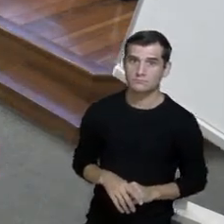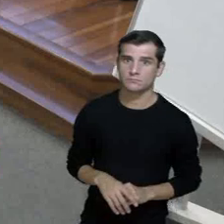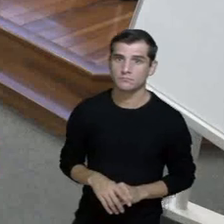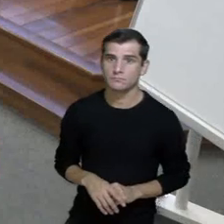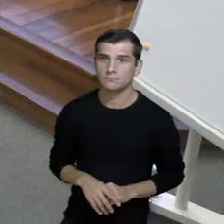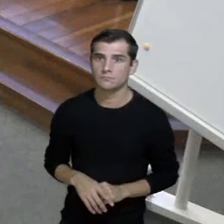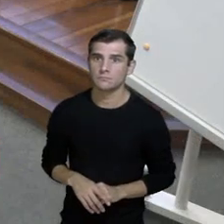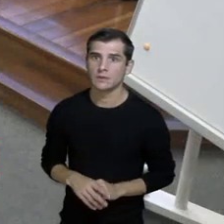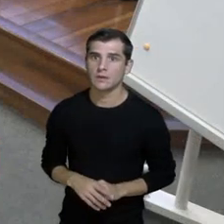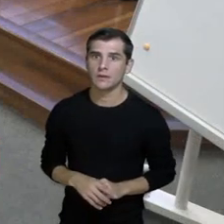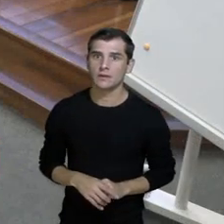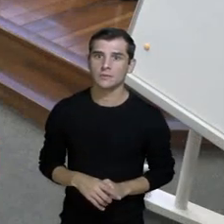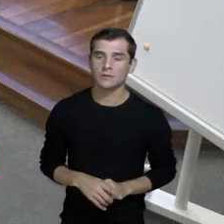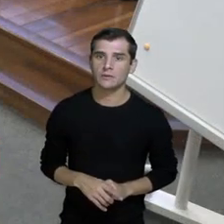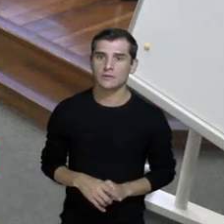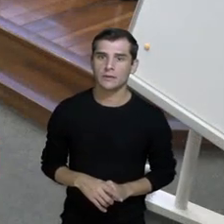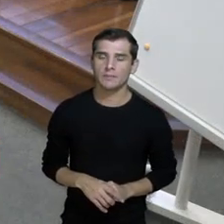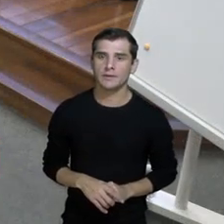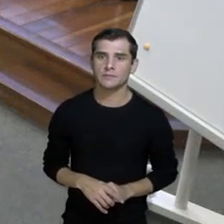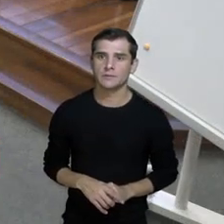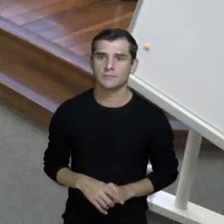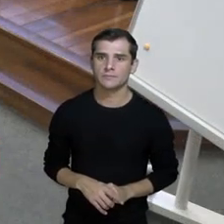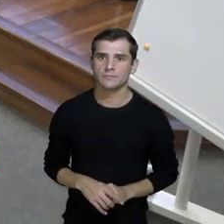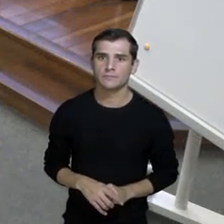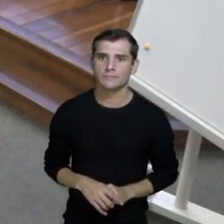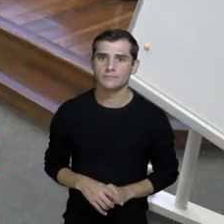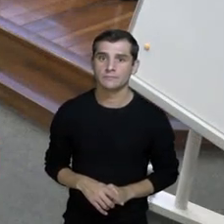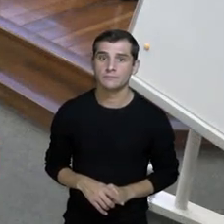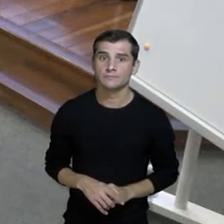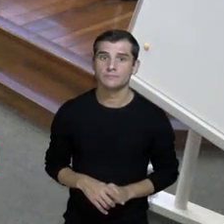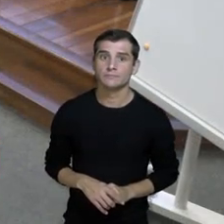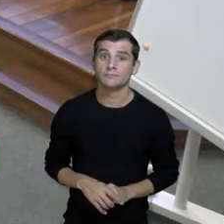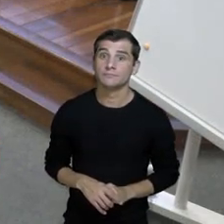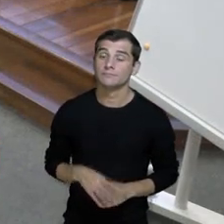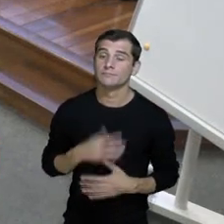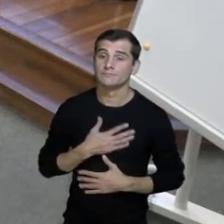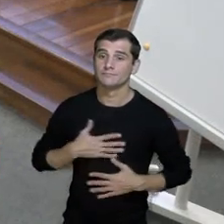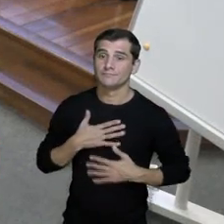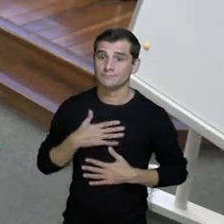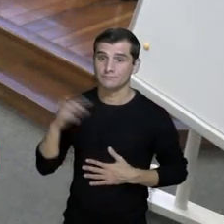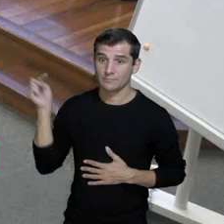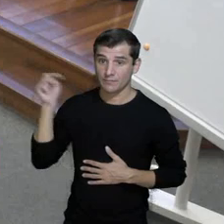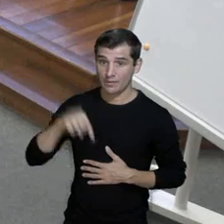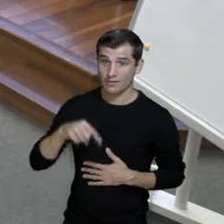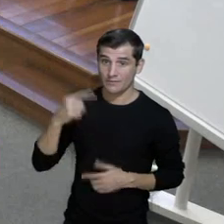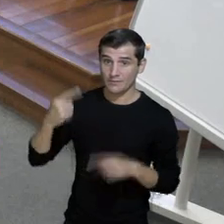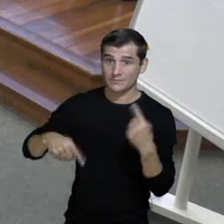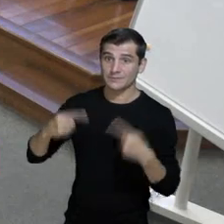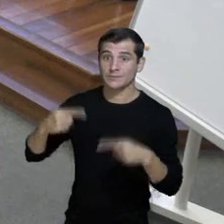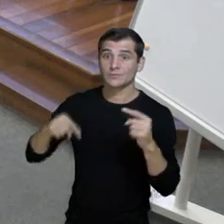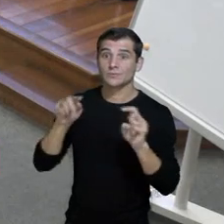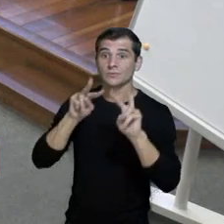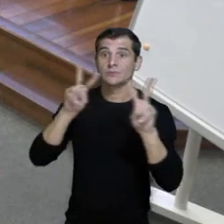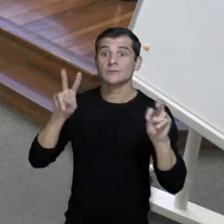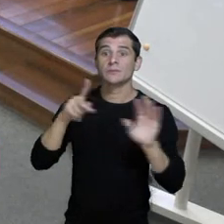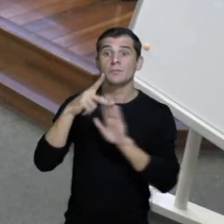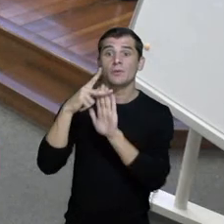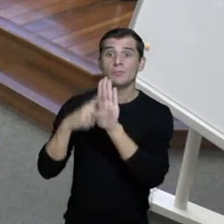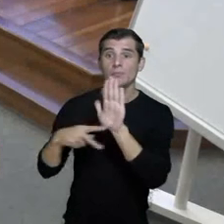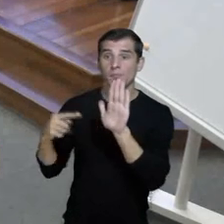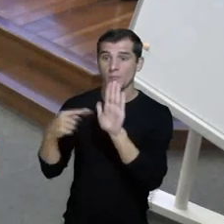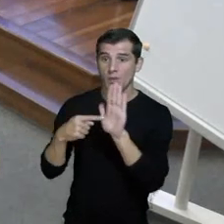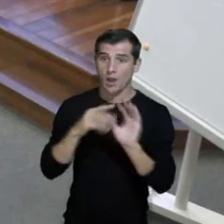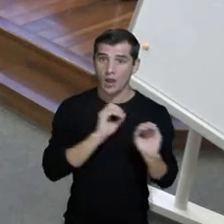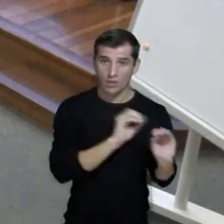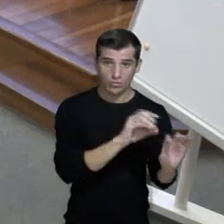favor é uma satisfação da gente poder estar discutindo aqui sobre o programa educando